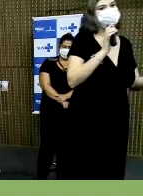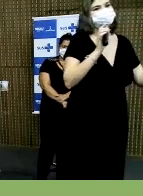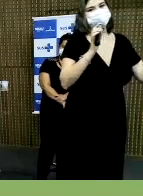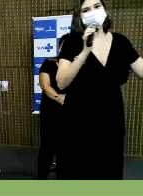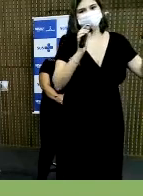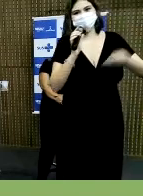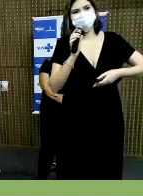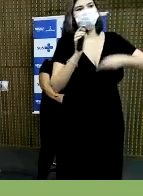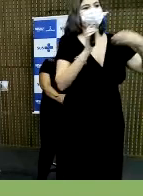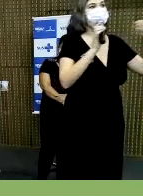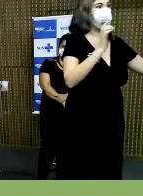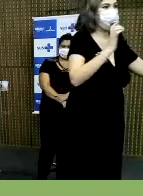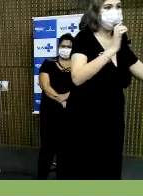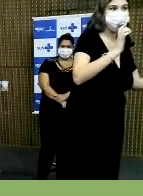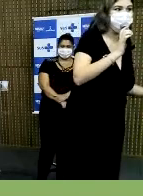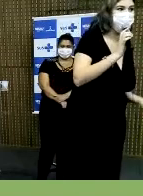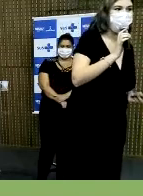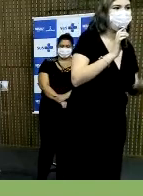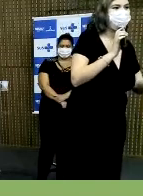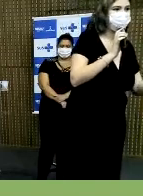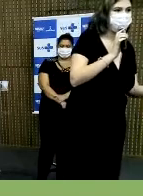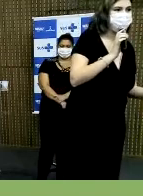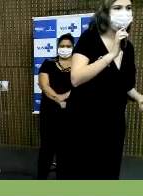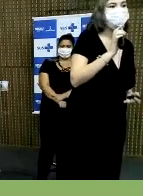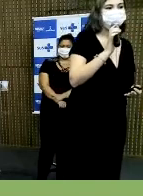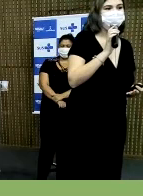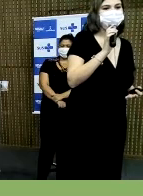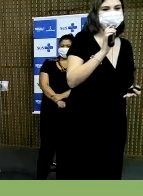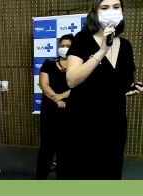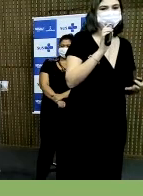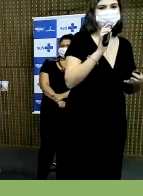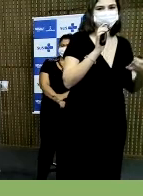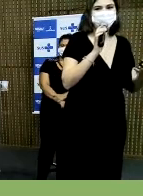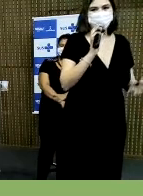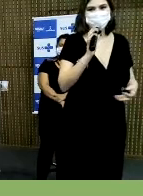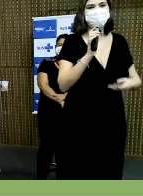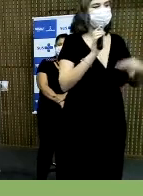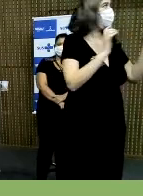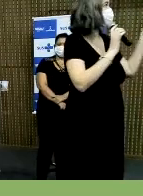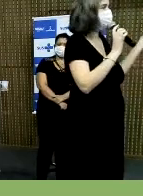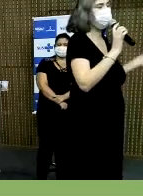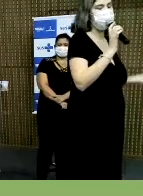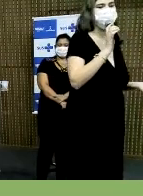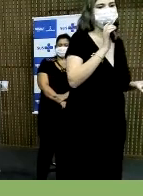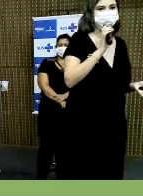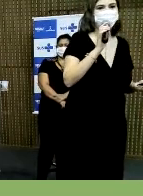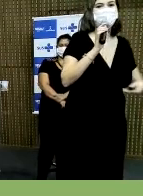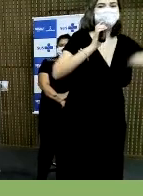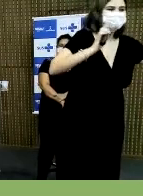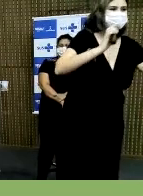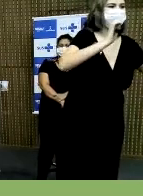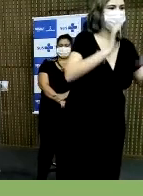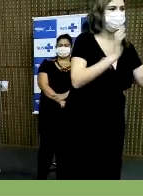que a nossa unidade atendia o Covid, é uma população com alta demanda, então, muitas vezes, o enfermeiro e o profissional médico